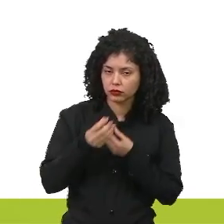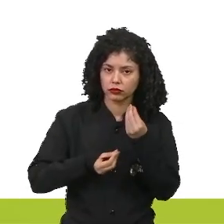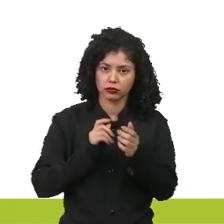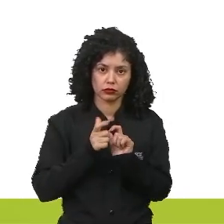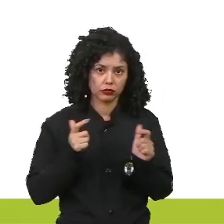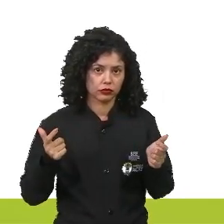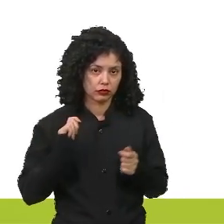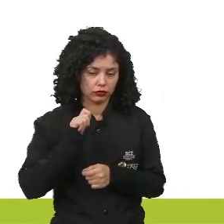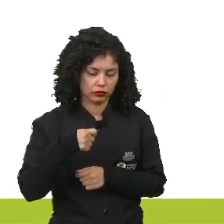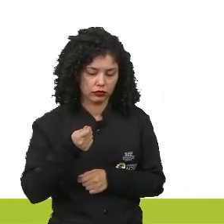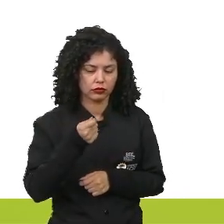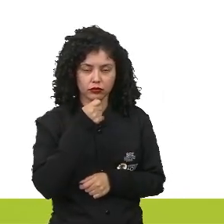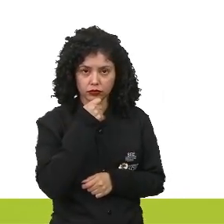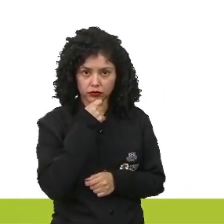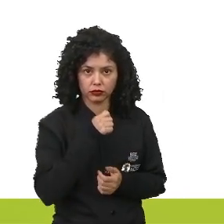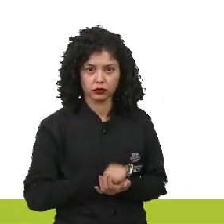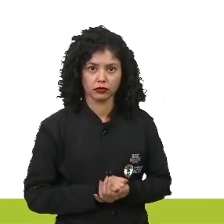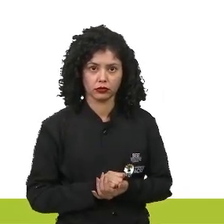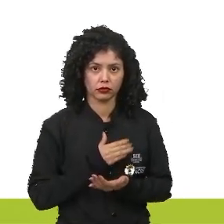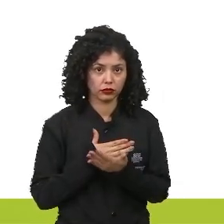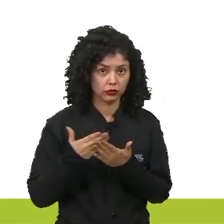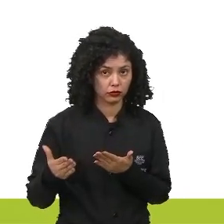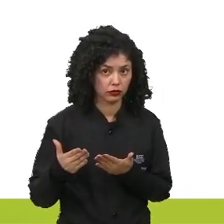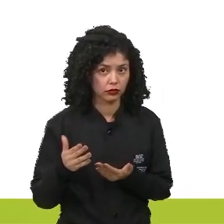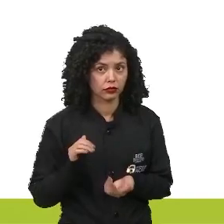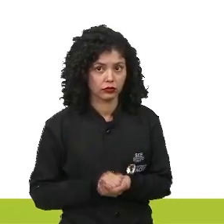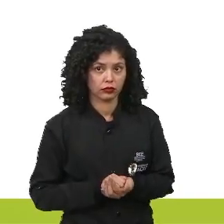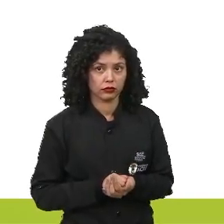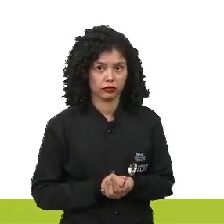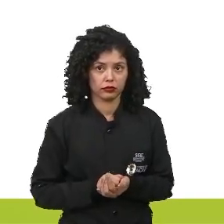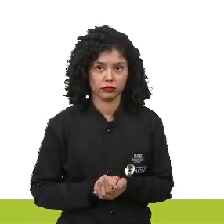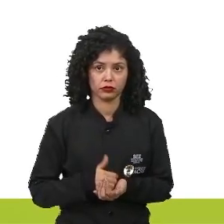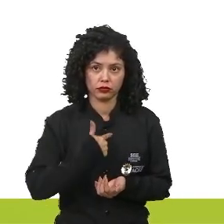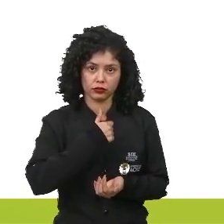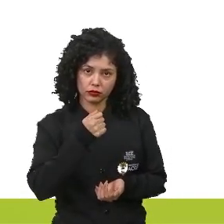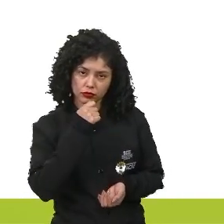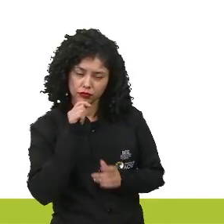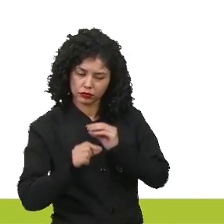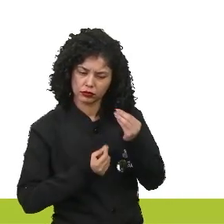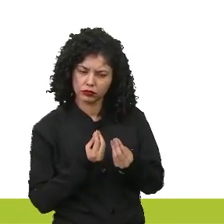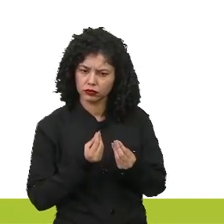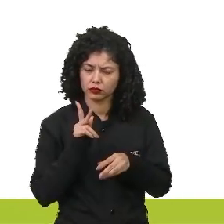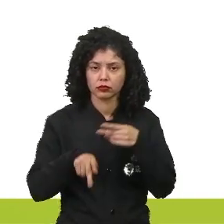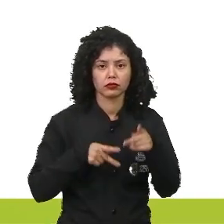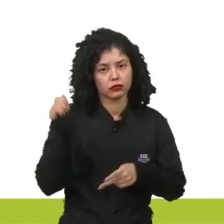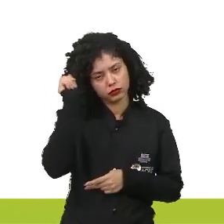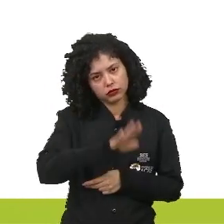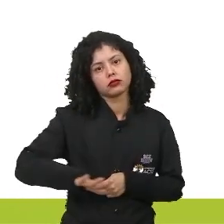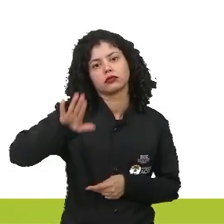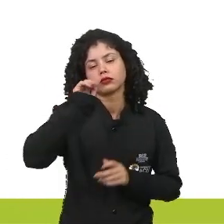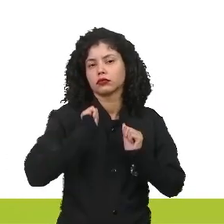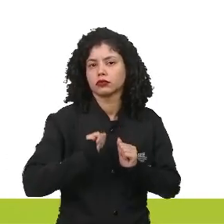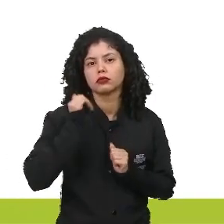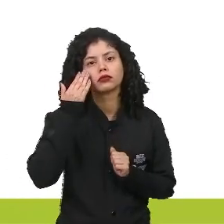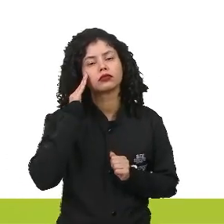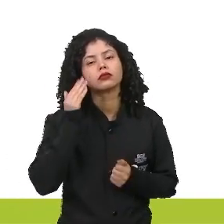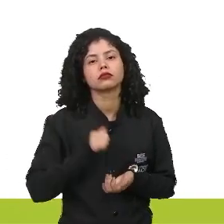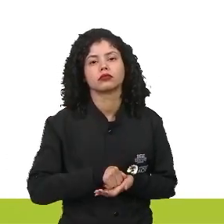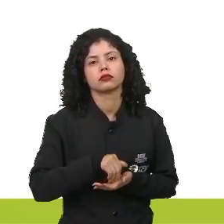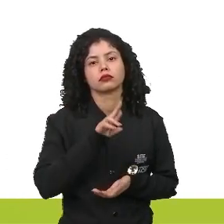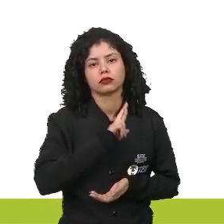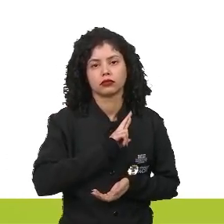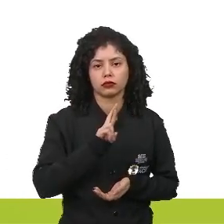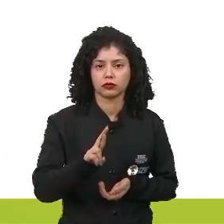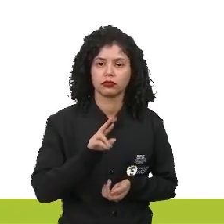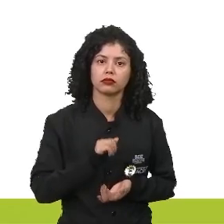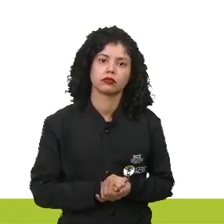maior símbolo da República. Eles vão começar a constituir esse ideal para que a população, no geral, pudesse entender a República como